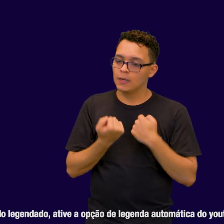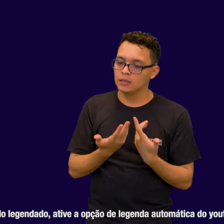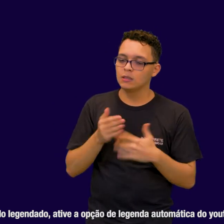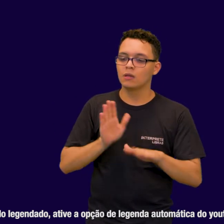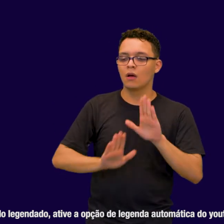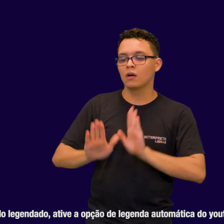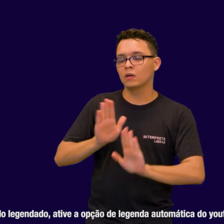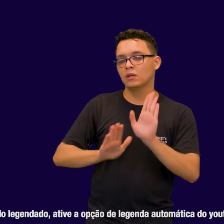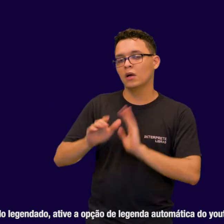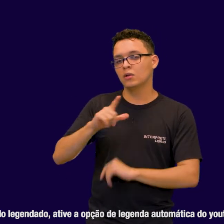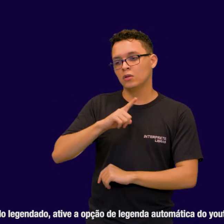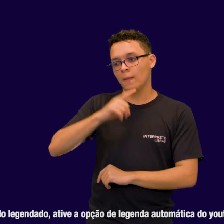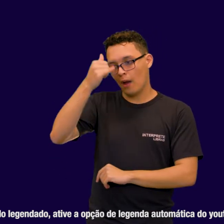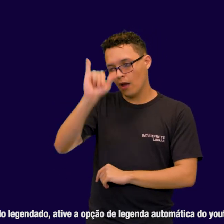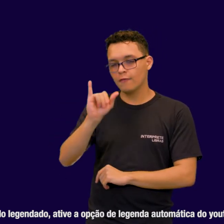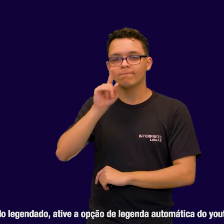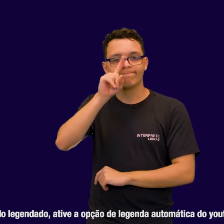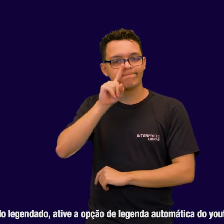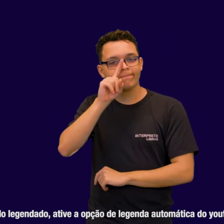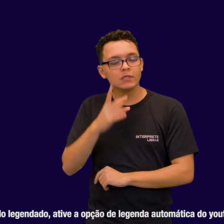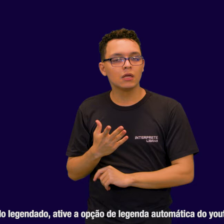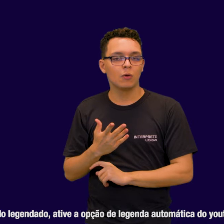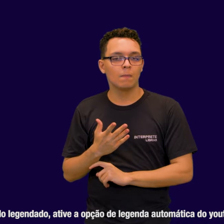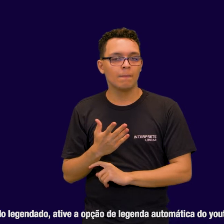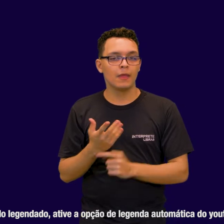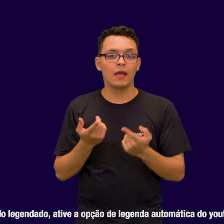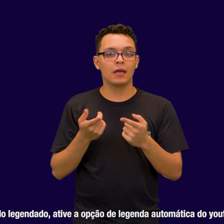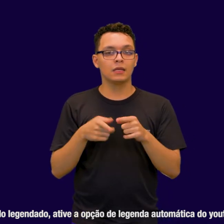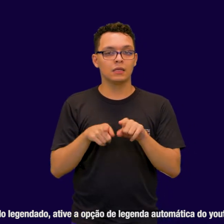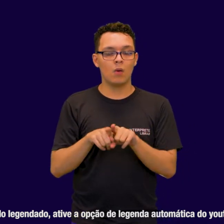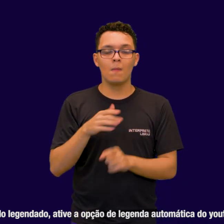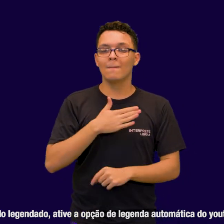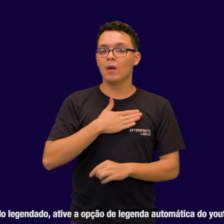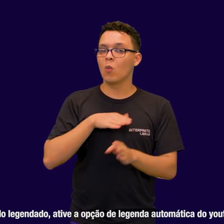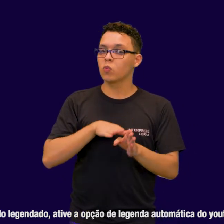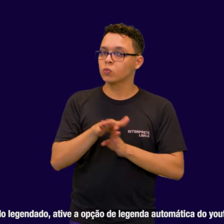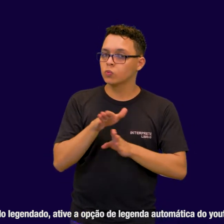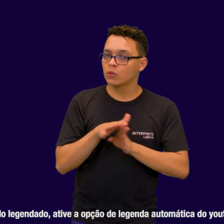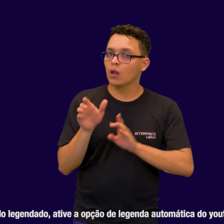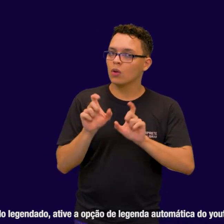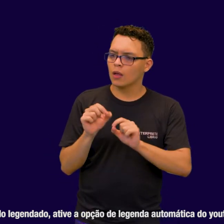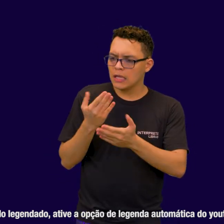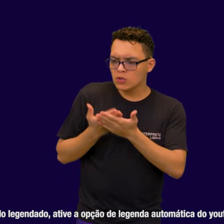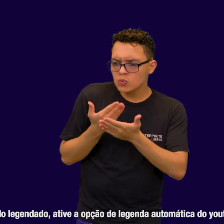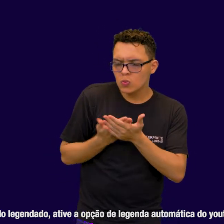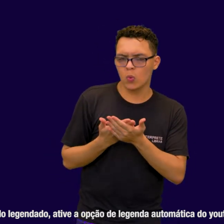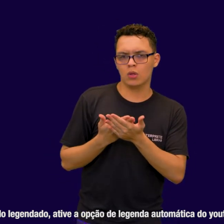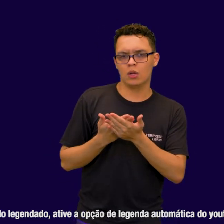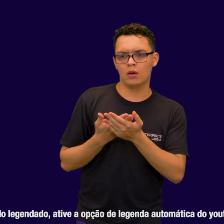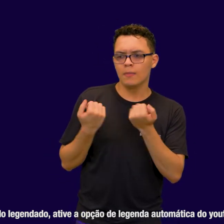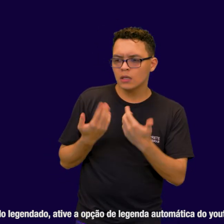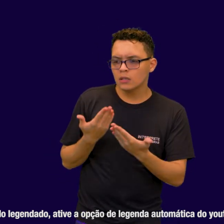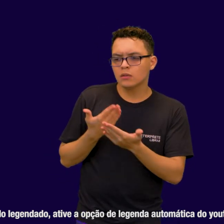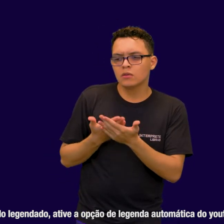um caso muito grave. Então, o que eu recomendo é estudar muito bem esse mercado, mas principalmente estudar